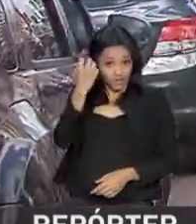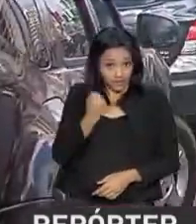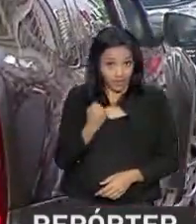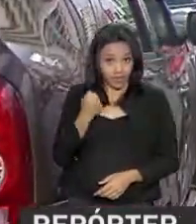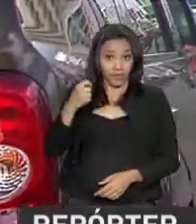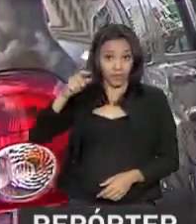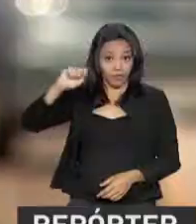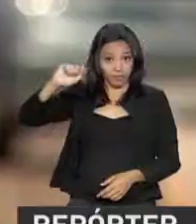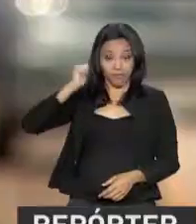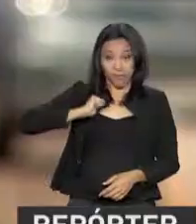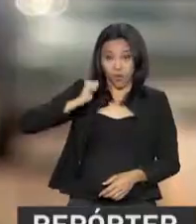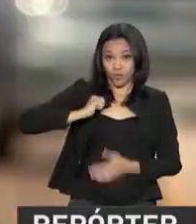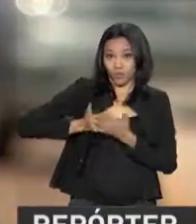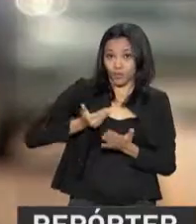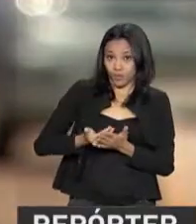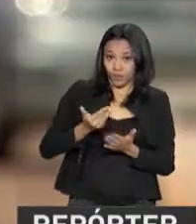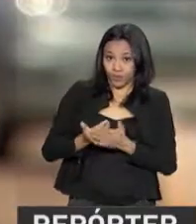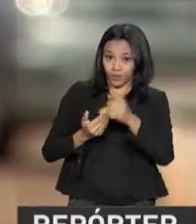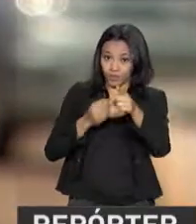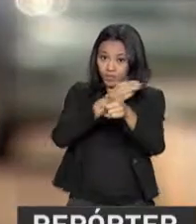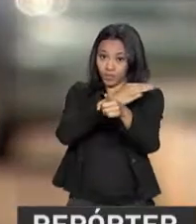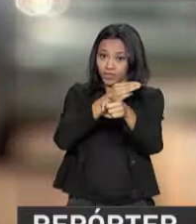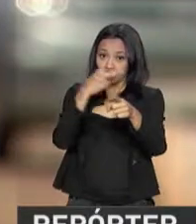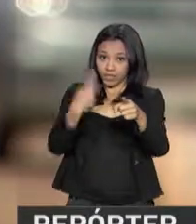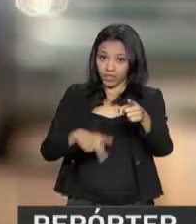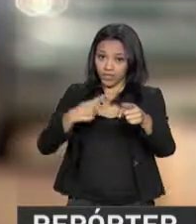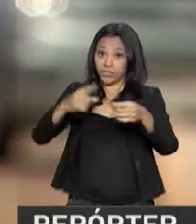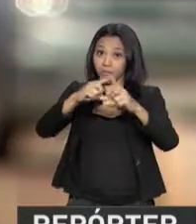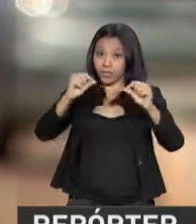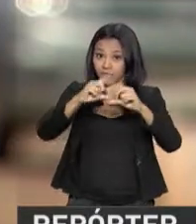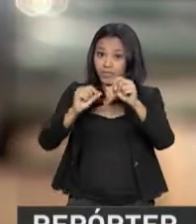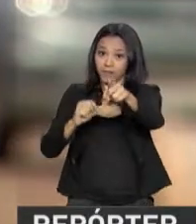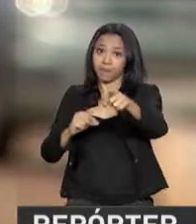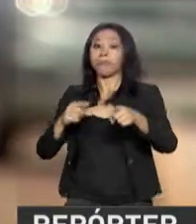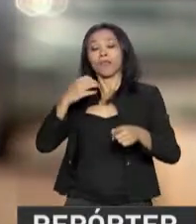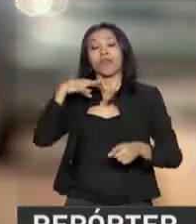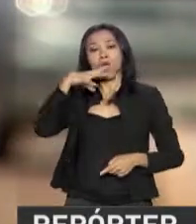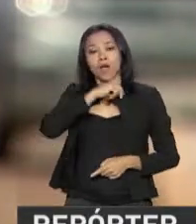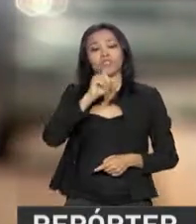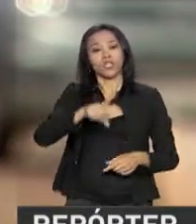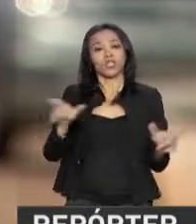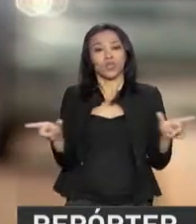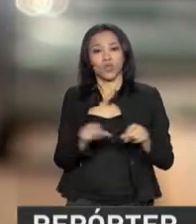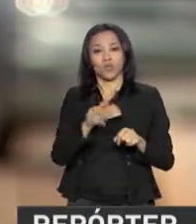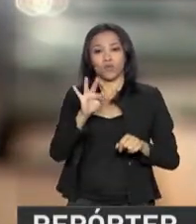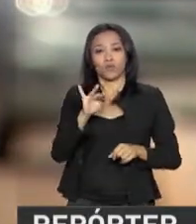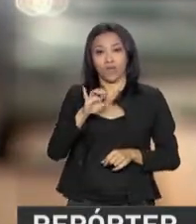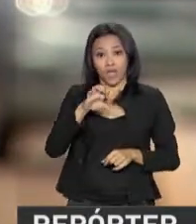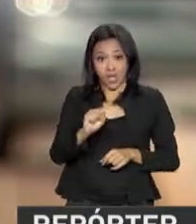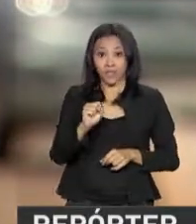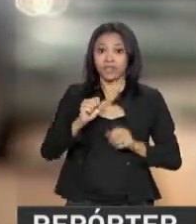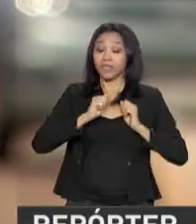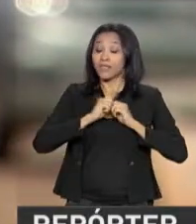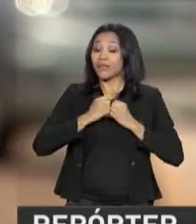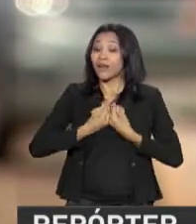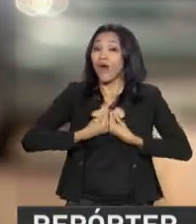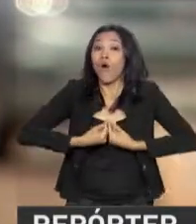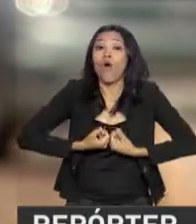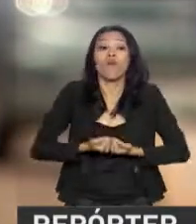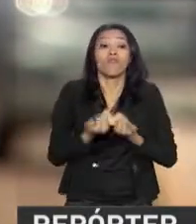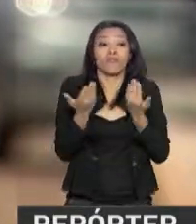no Distrito Federal. Eu acredito que o FIES democratiza o ensino superior, principalmente para os jovens que não têm condições de